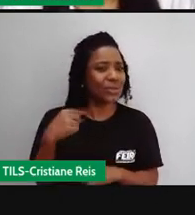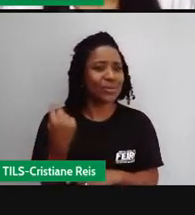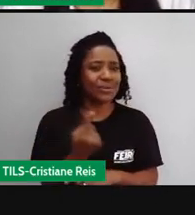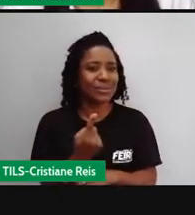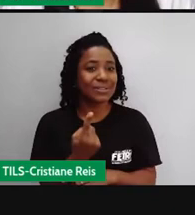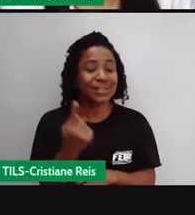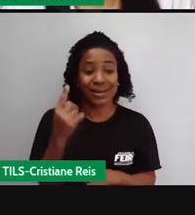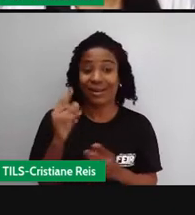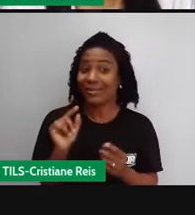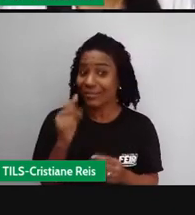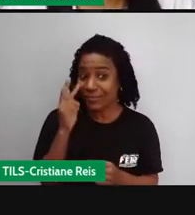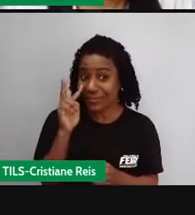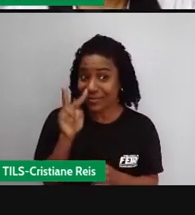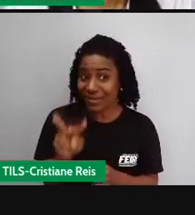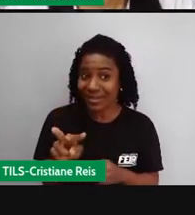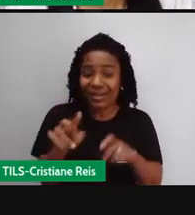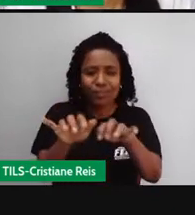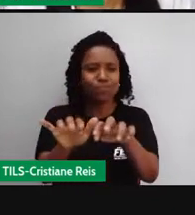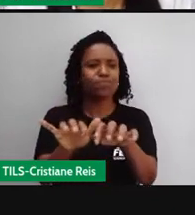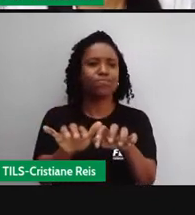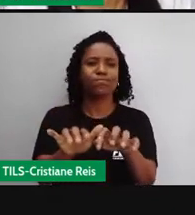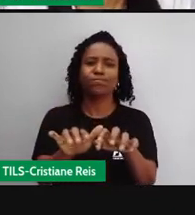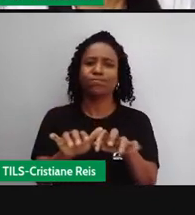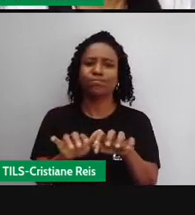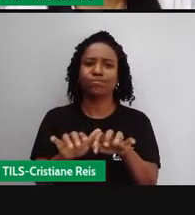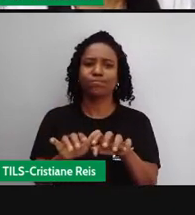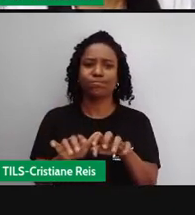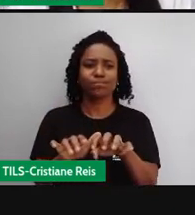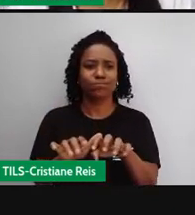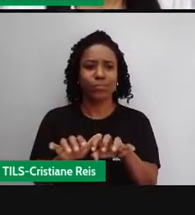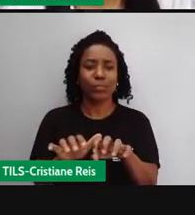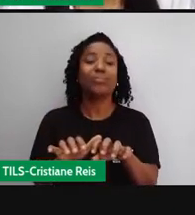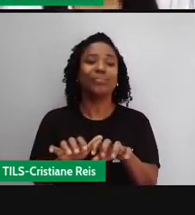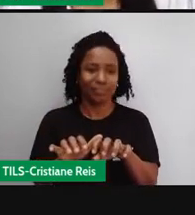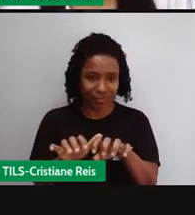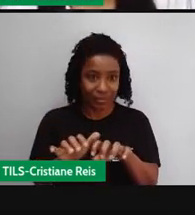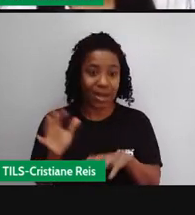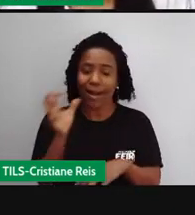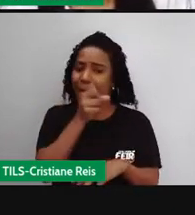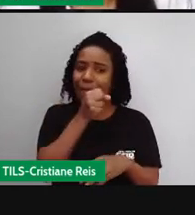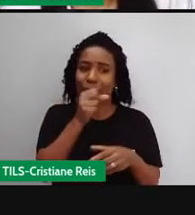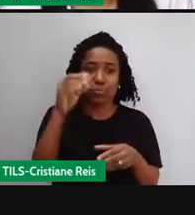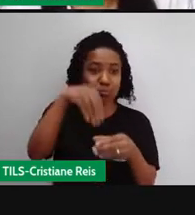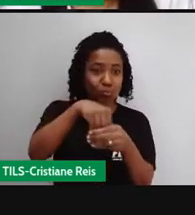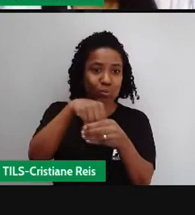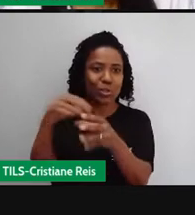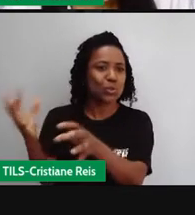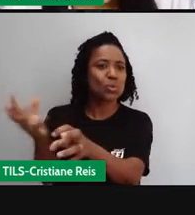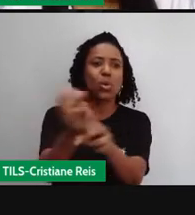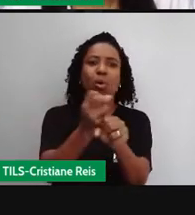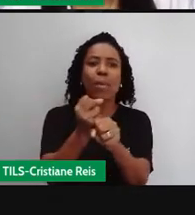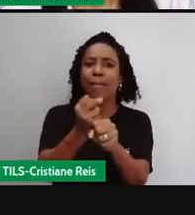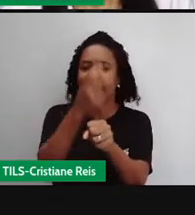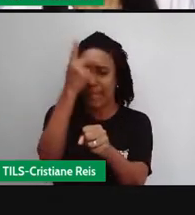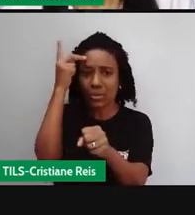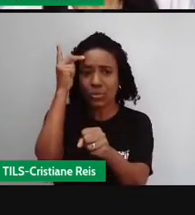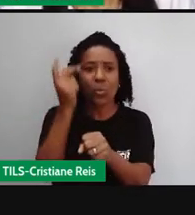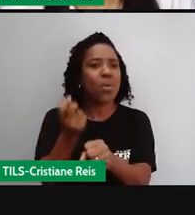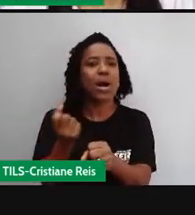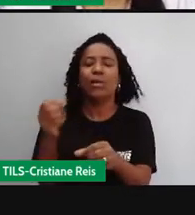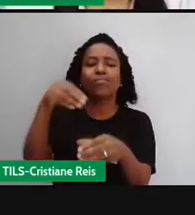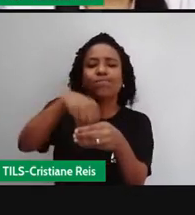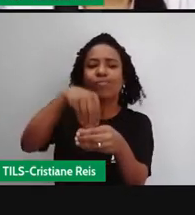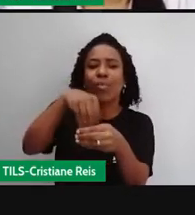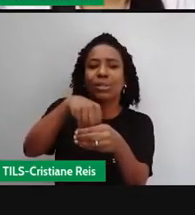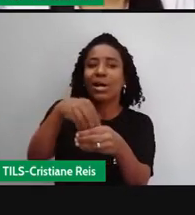eletrônica, ela traz mais rapidez na apuração dos votos. Então, rapidinho aí os resultados saem. Enquanto